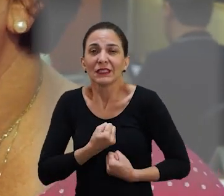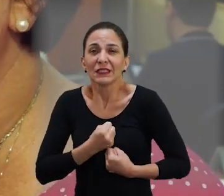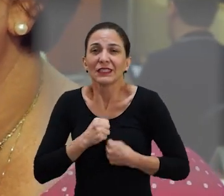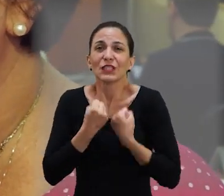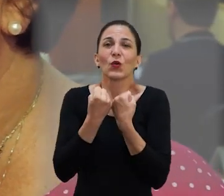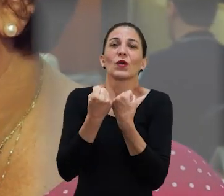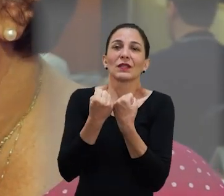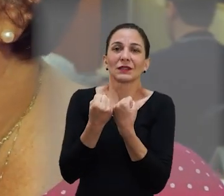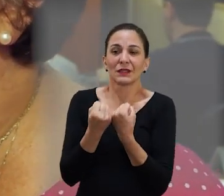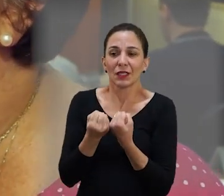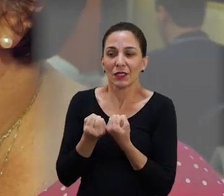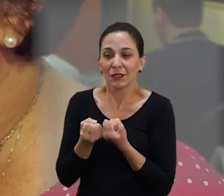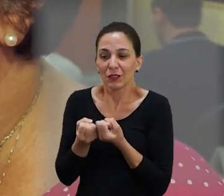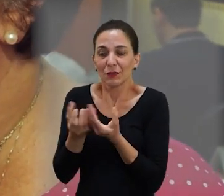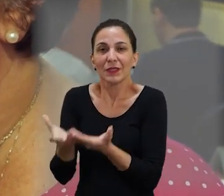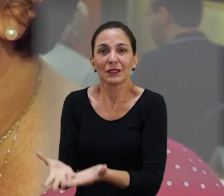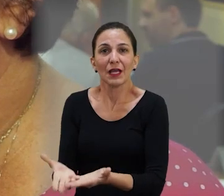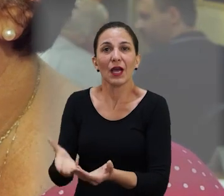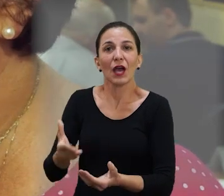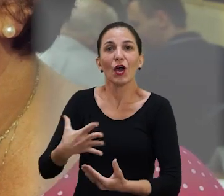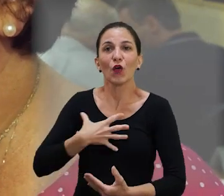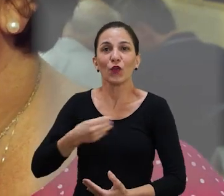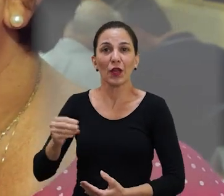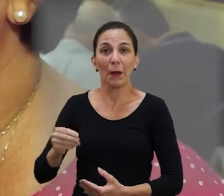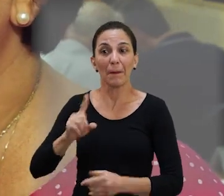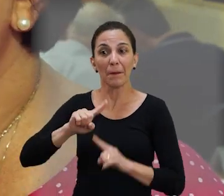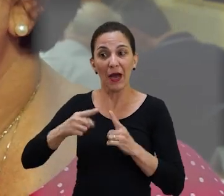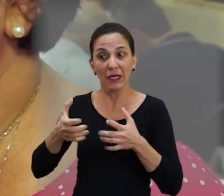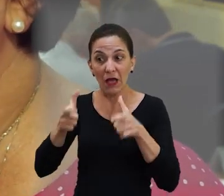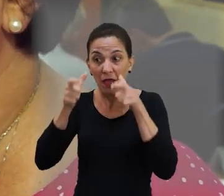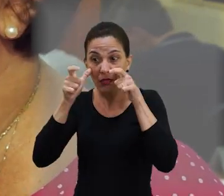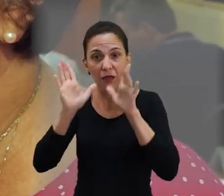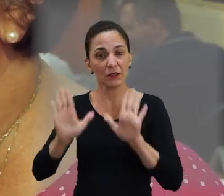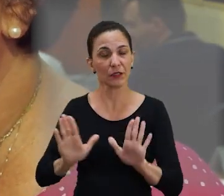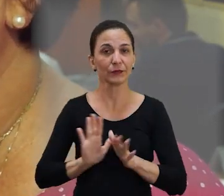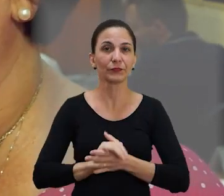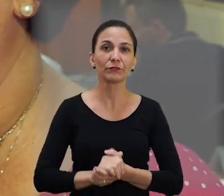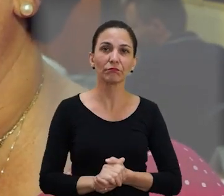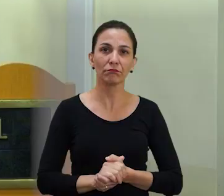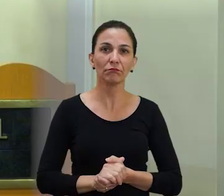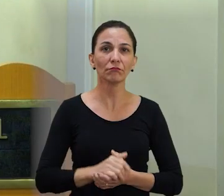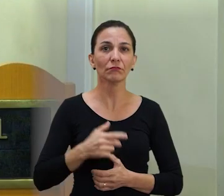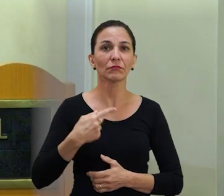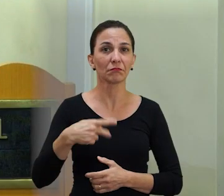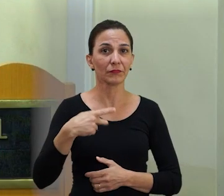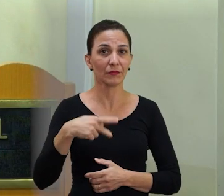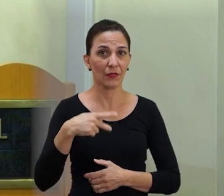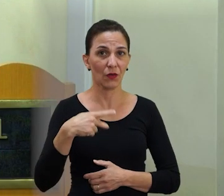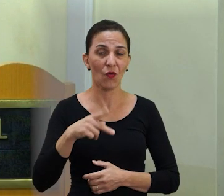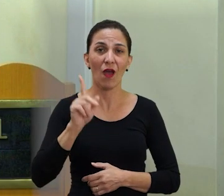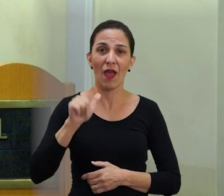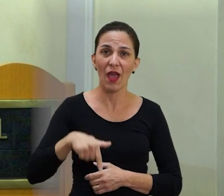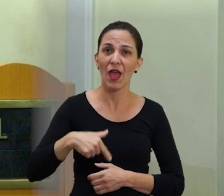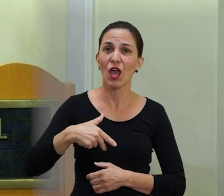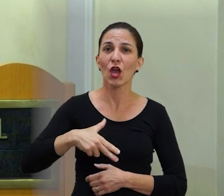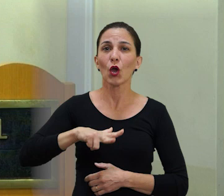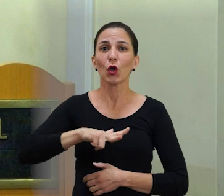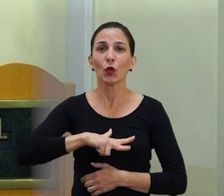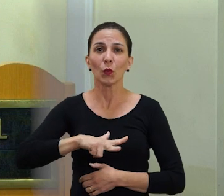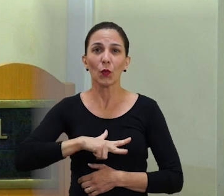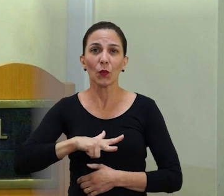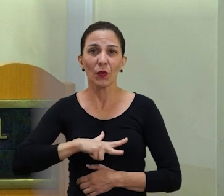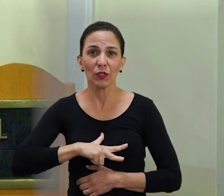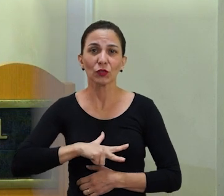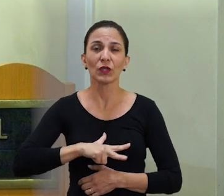essa segurança mas ao mesmo tempo conscientizar ela de que ela precisa ficar atenta Paula é proprietária de uma escola